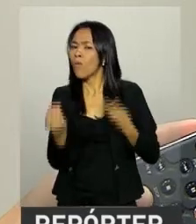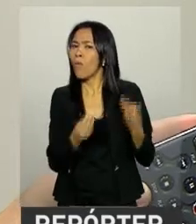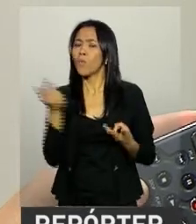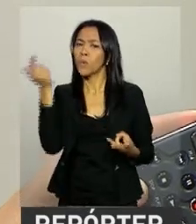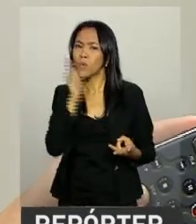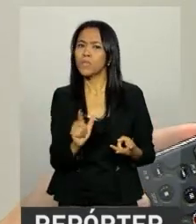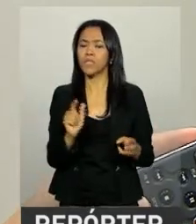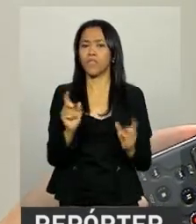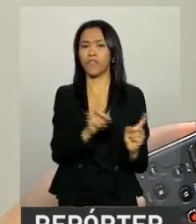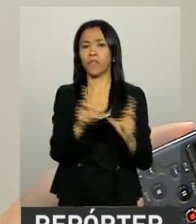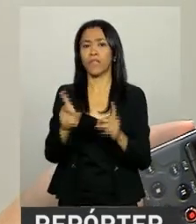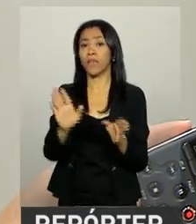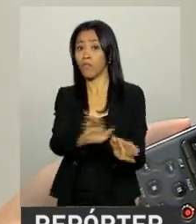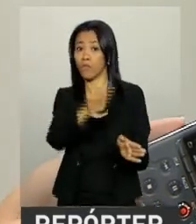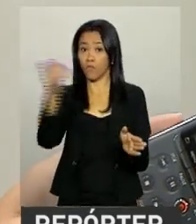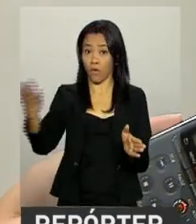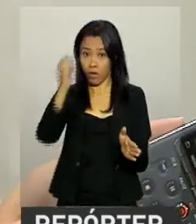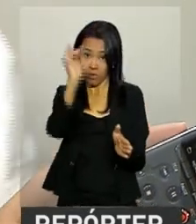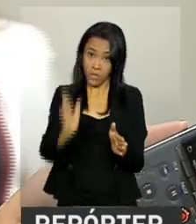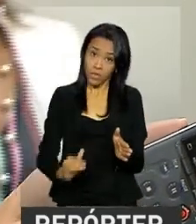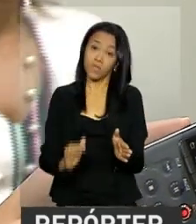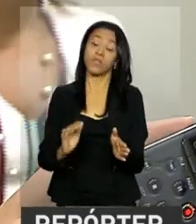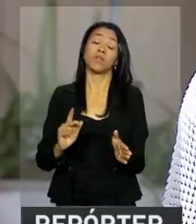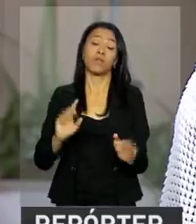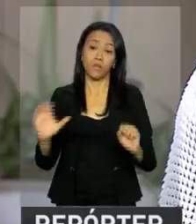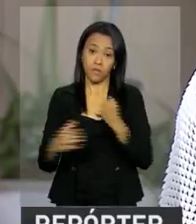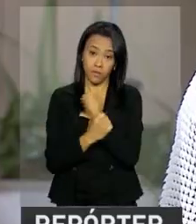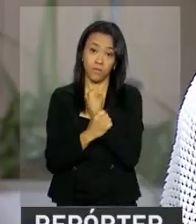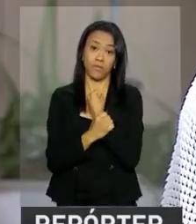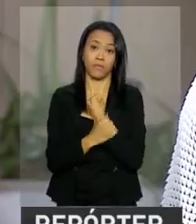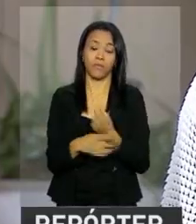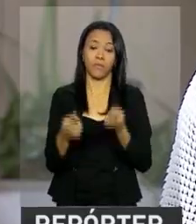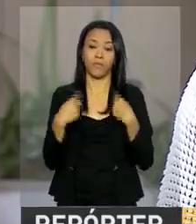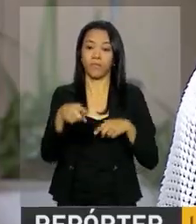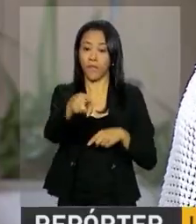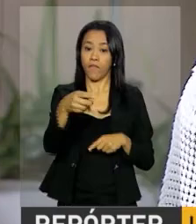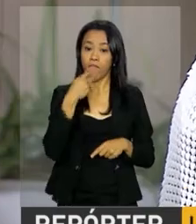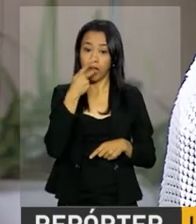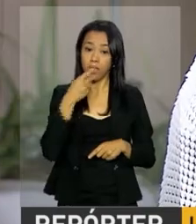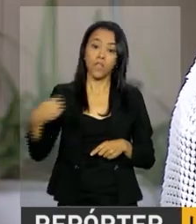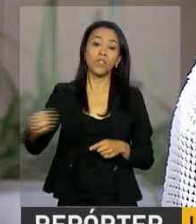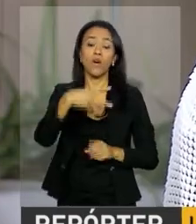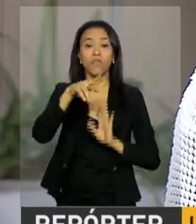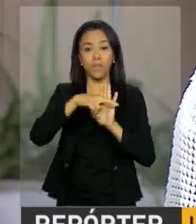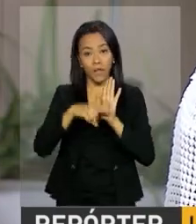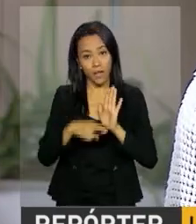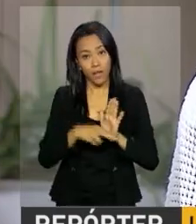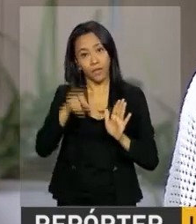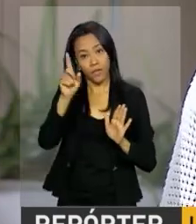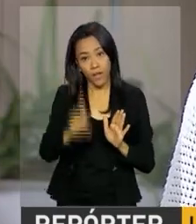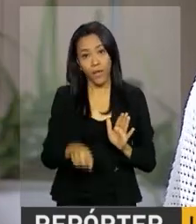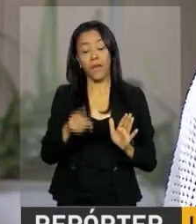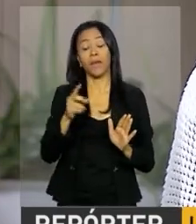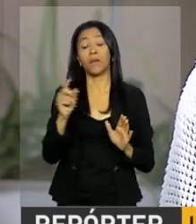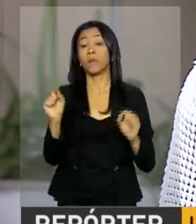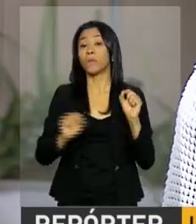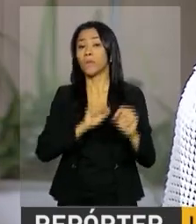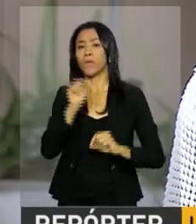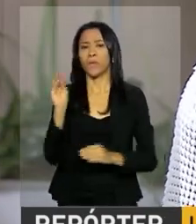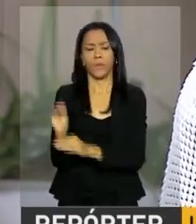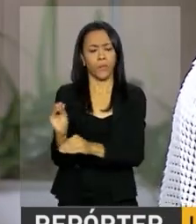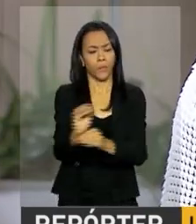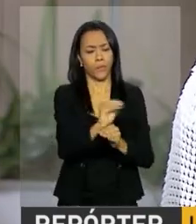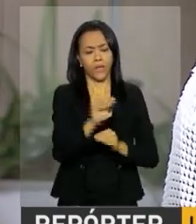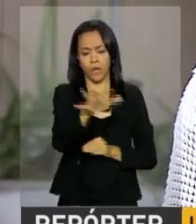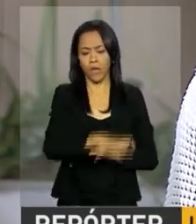mercado interno, o mercado externo, garantindo a rastreabilidade. As novas regras inauguram a etapa de medidas voltadas para a